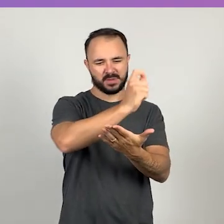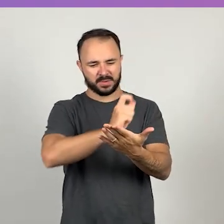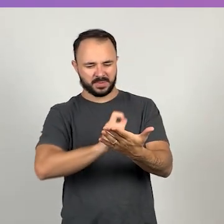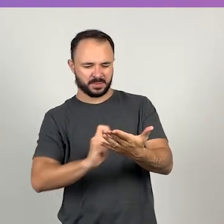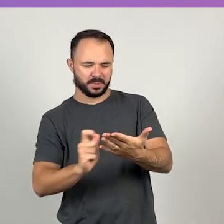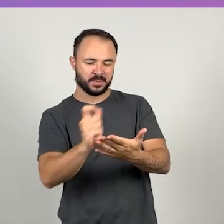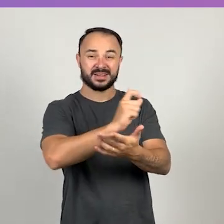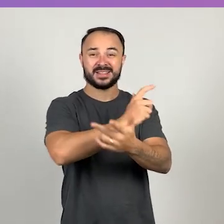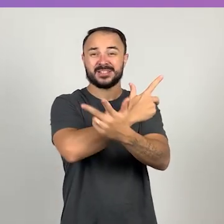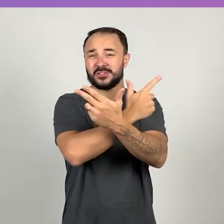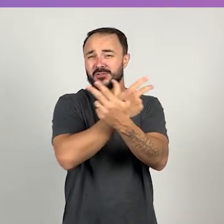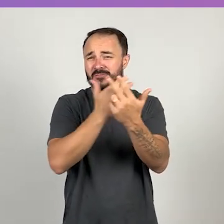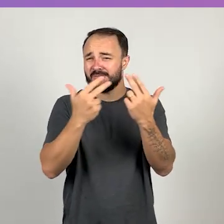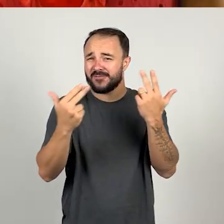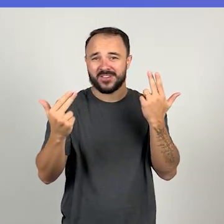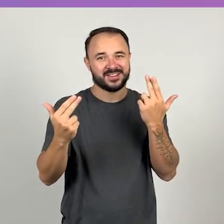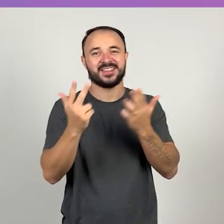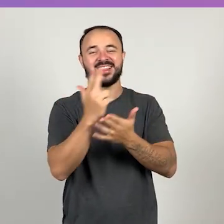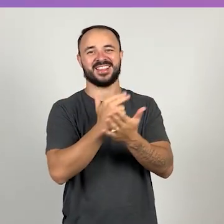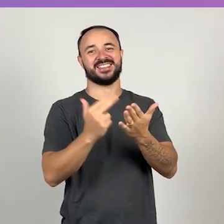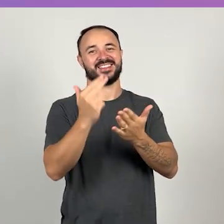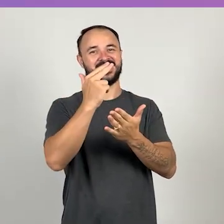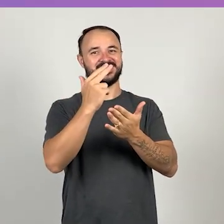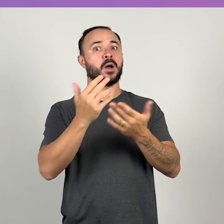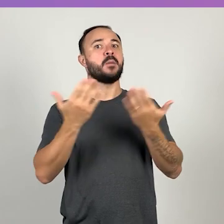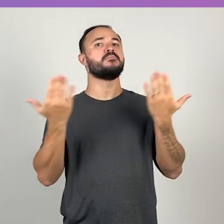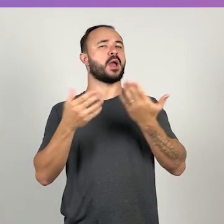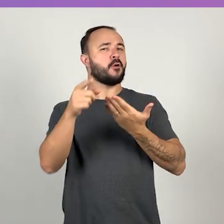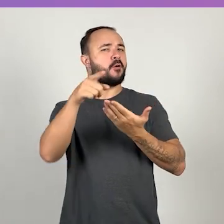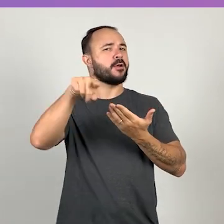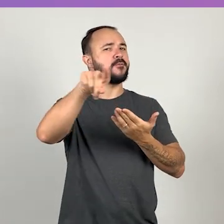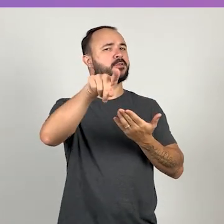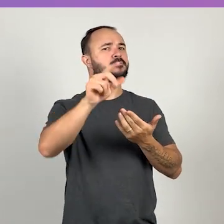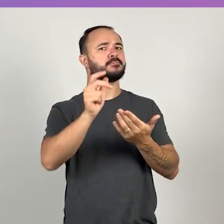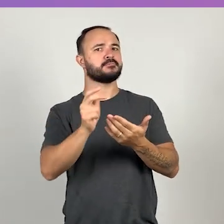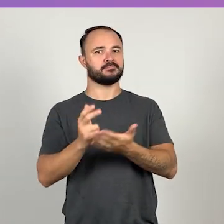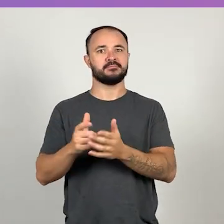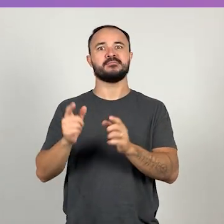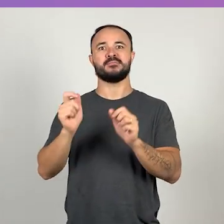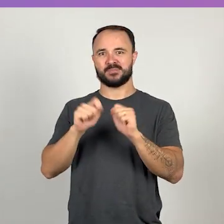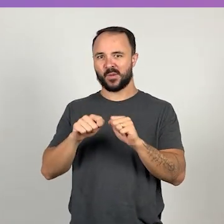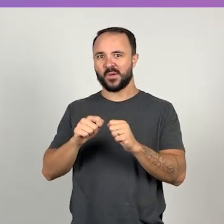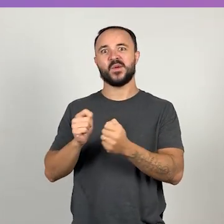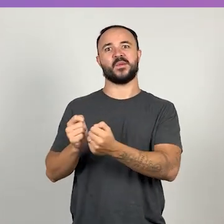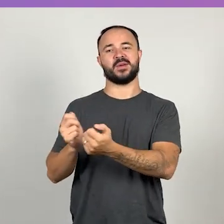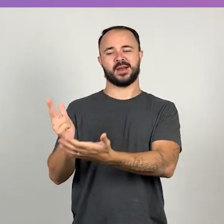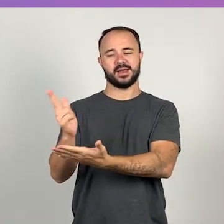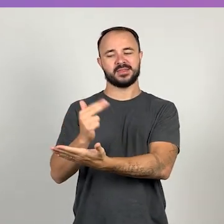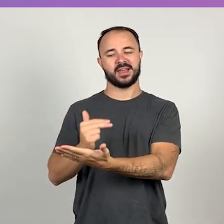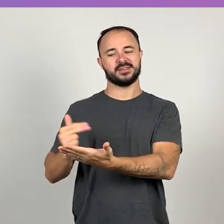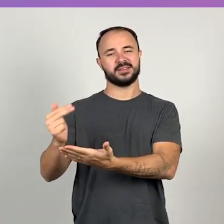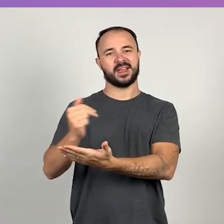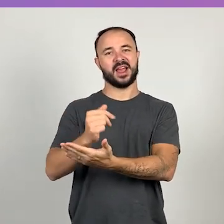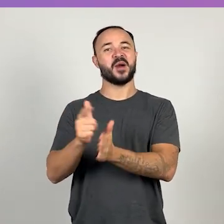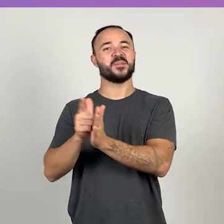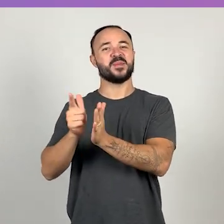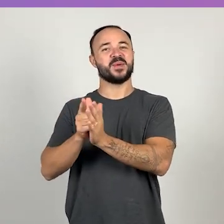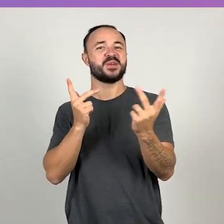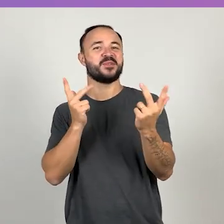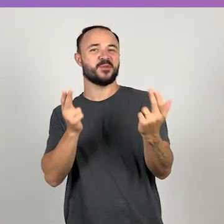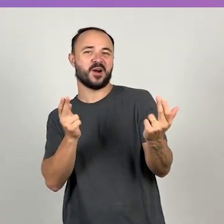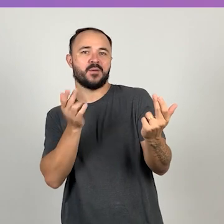fez coração, mão. E que tal você aí em casa deixar o papel, assim como o da nossa